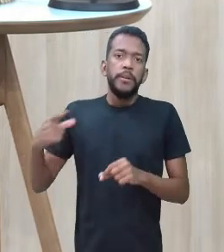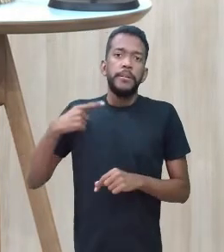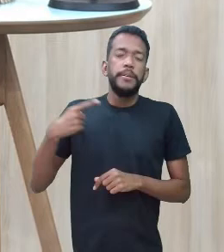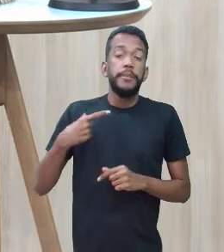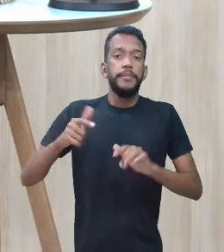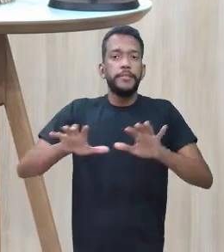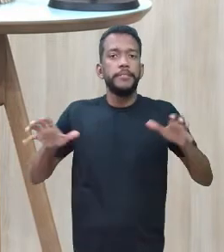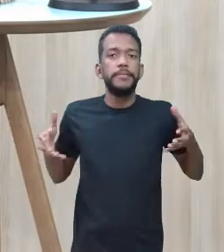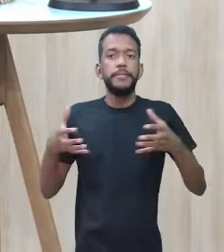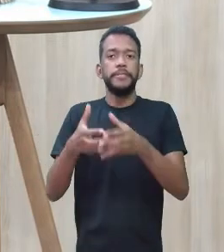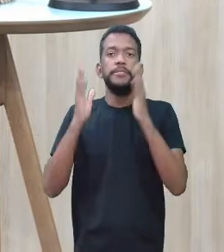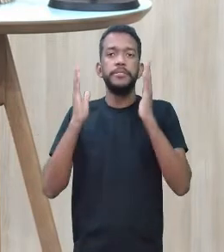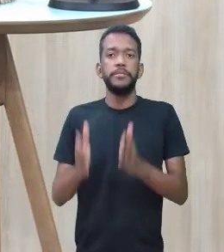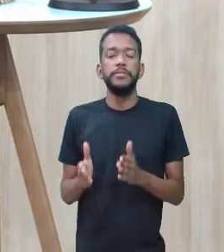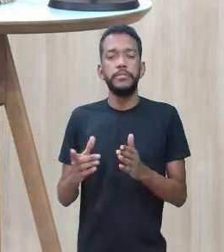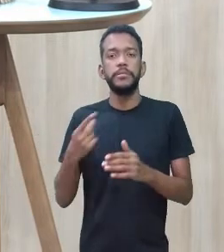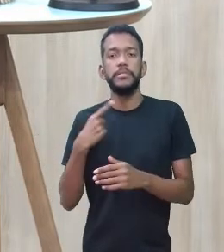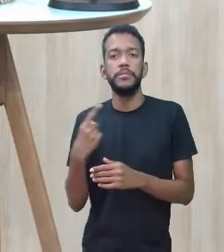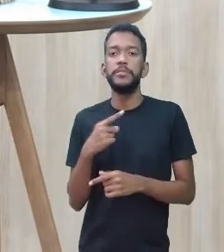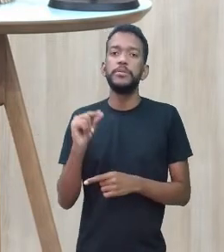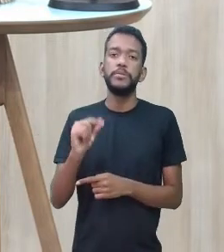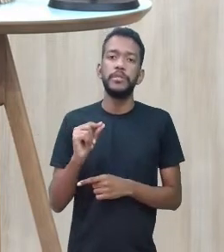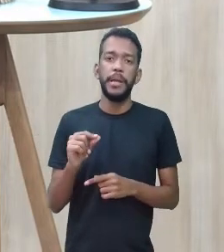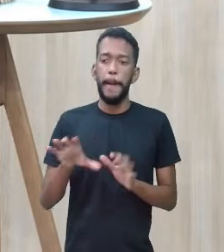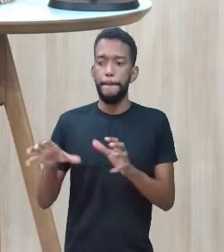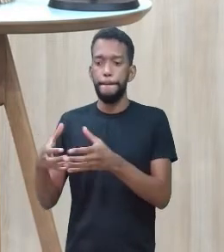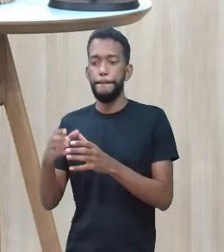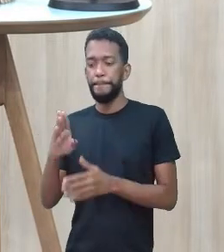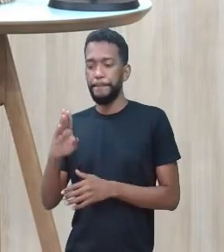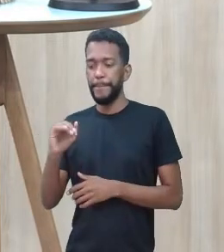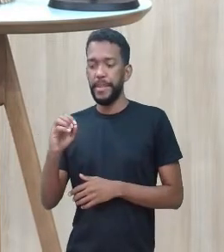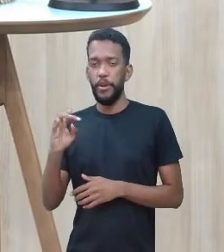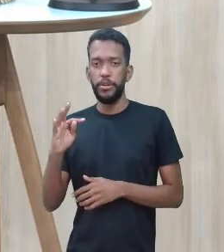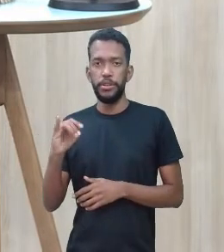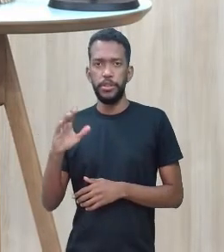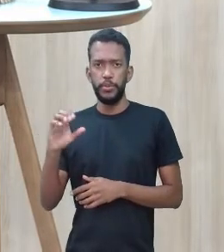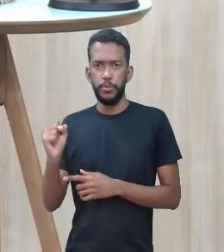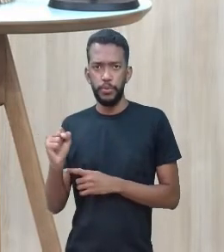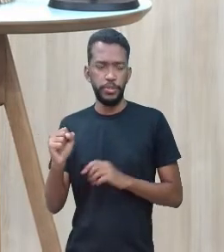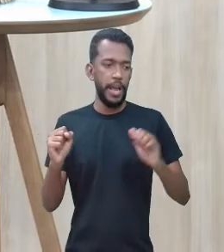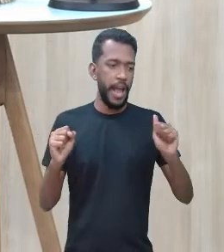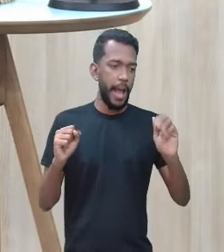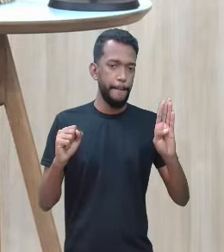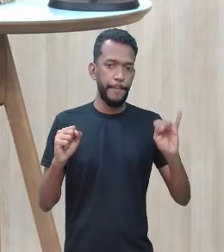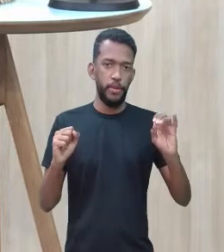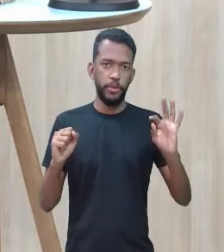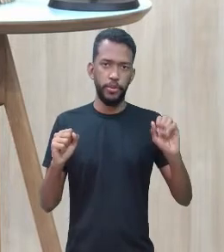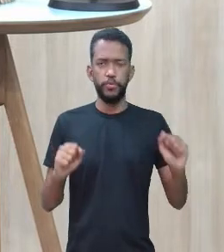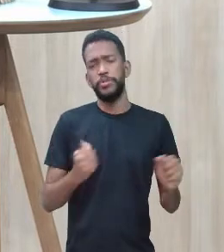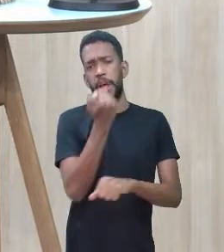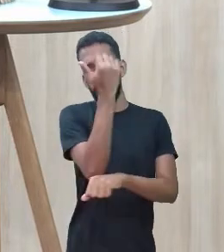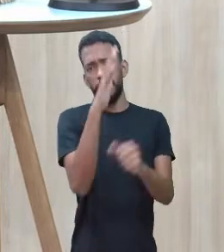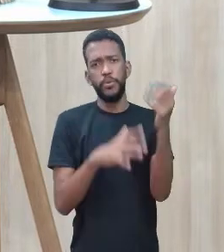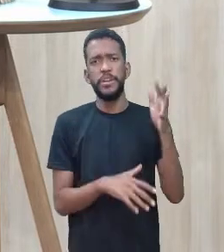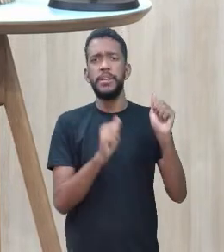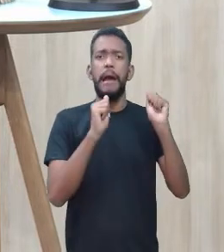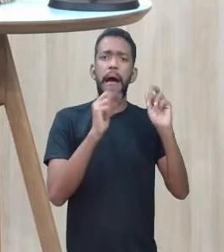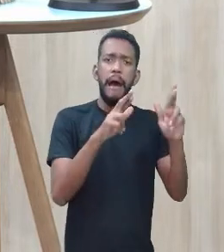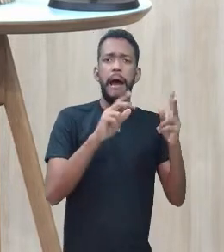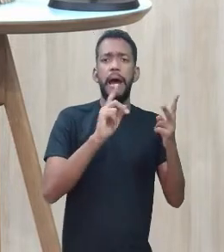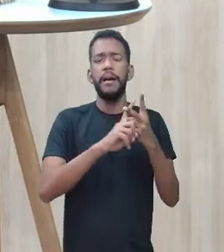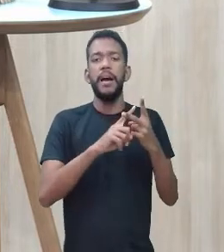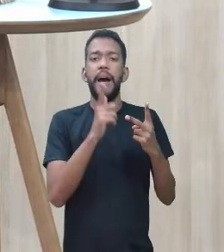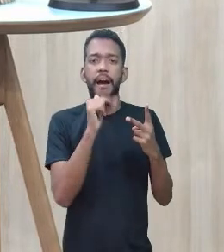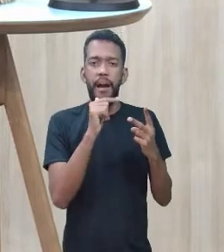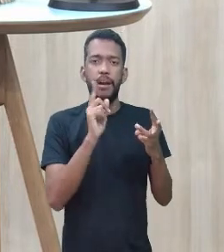conjunto formado por fatores bióticos e abióticos. Lembrando que os abióticos são os elementos da natureza, o ar, a água,